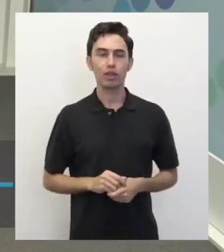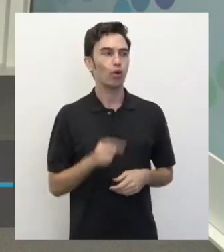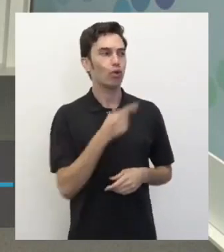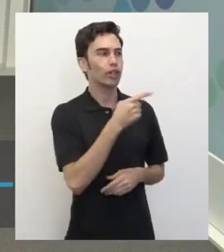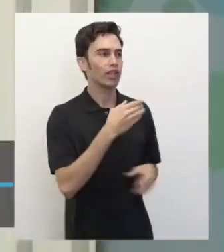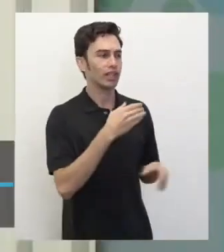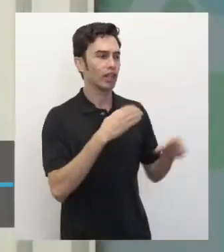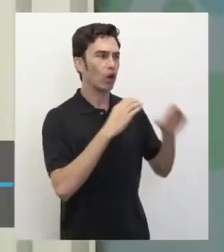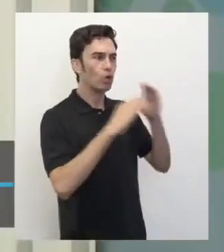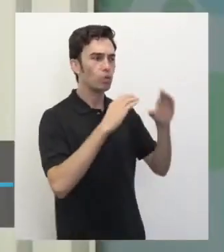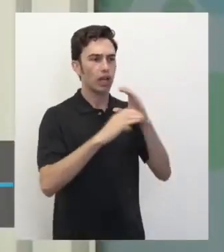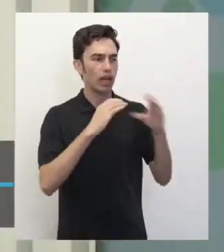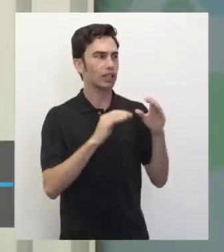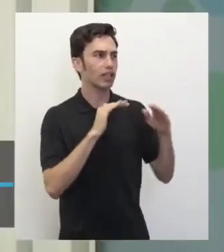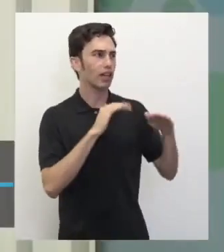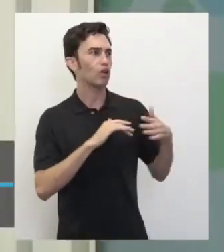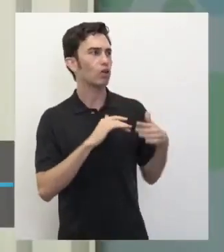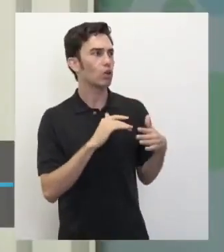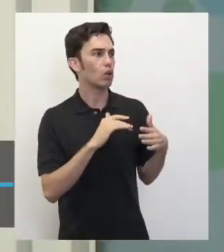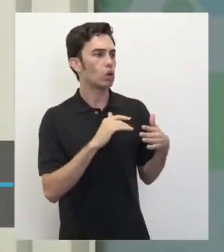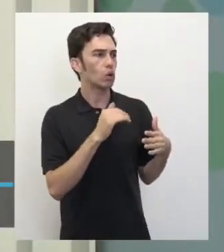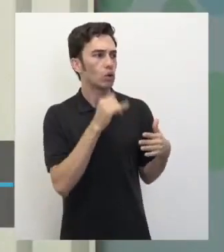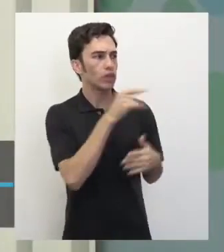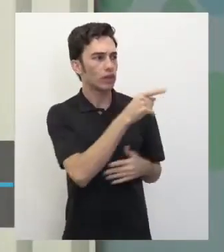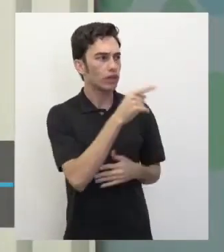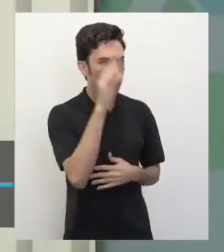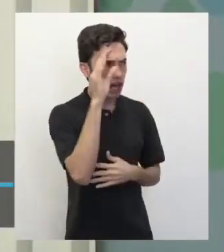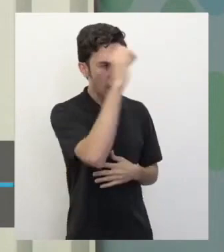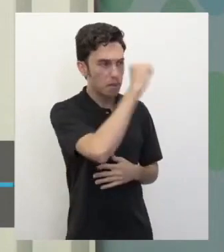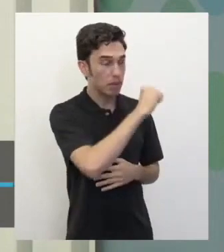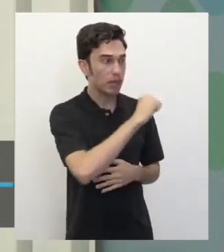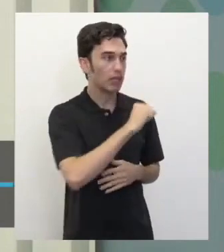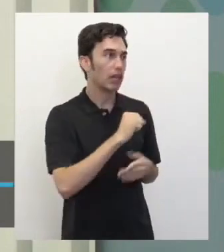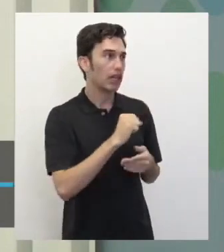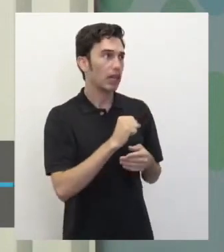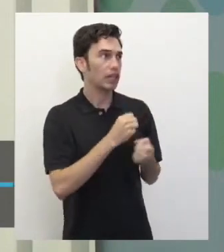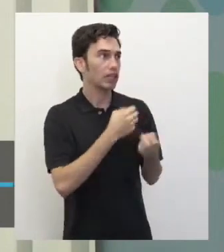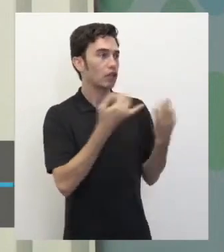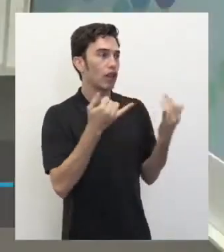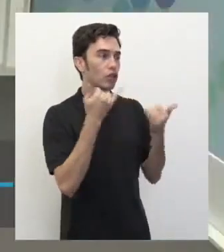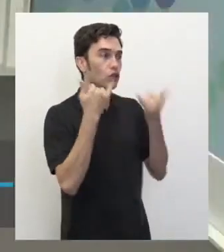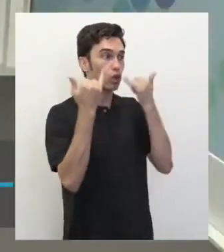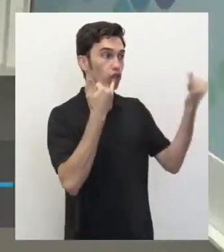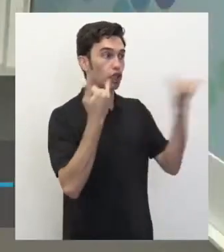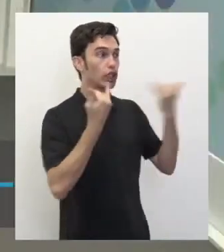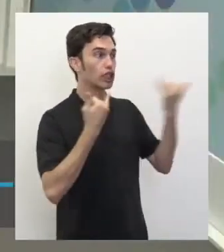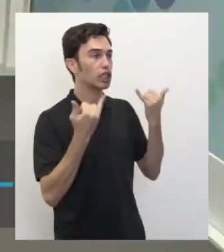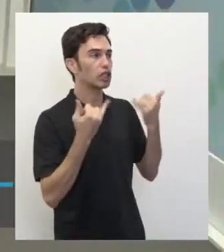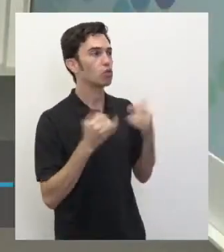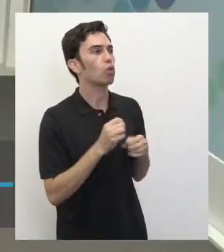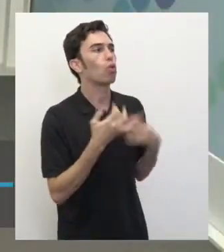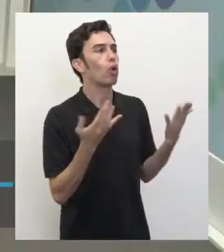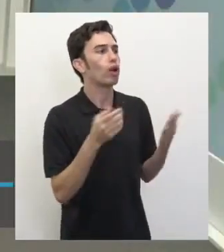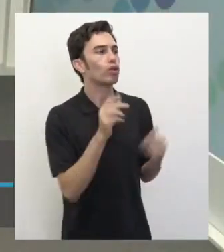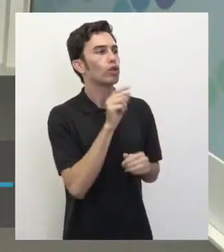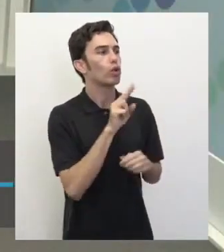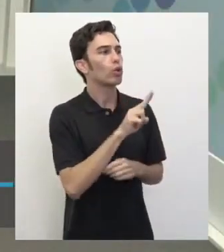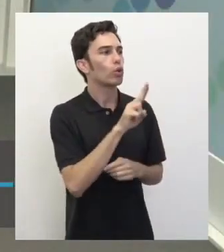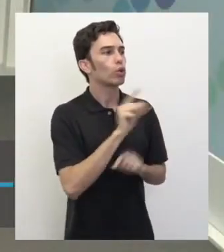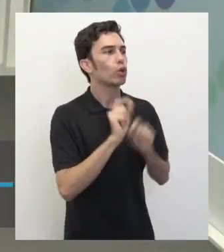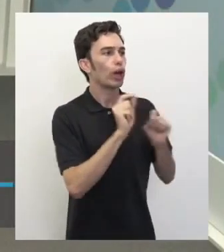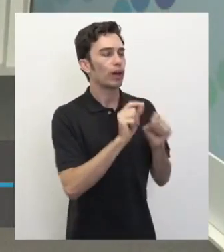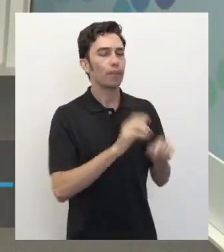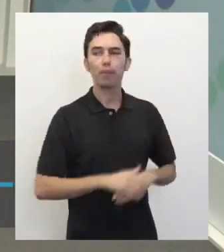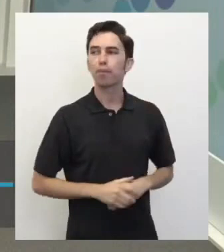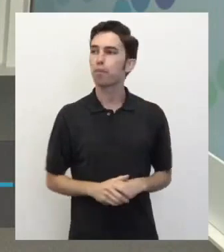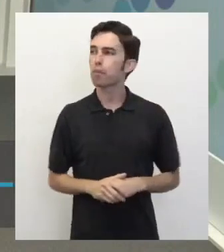o que você utiliza para se informar, para entrar em contato com o Notícias? Olha, eu sempre li bastante, mas eu vou falar uma